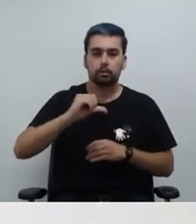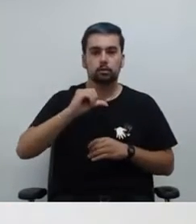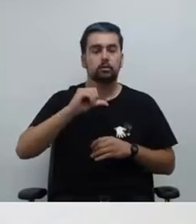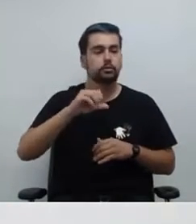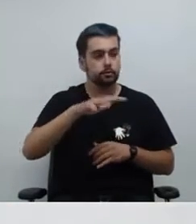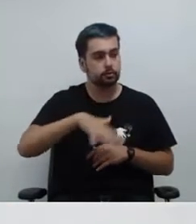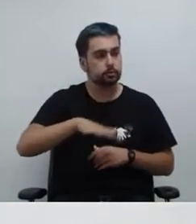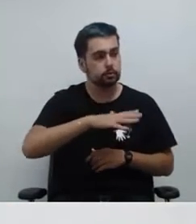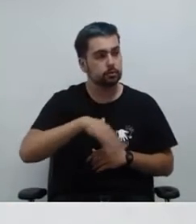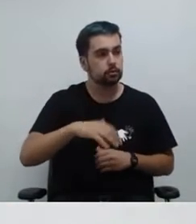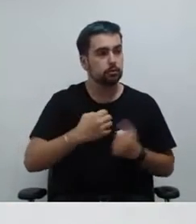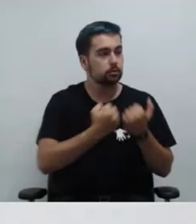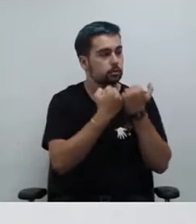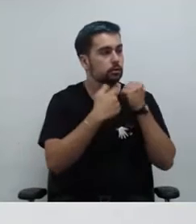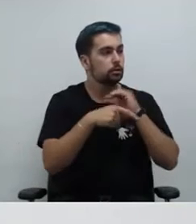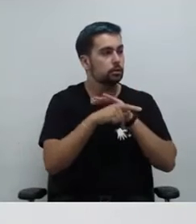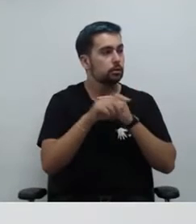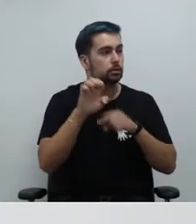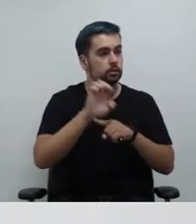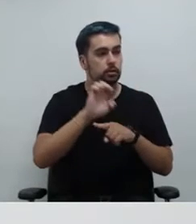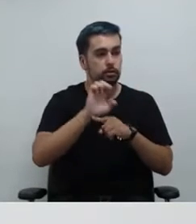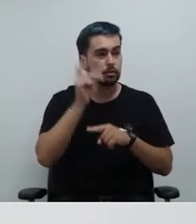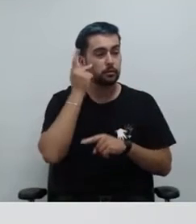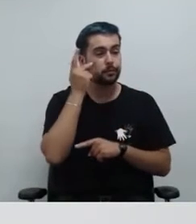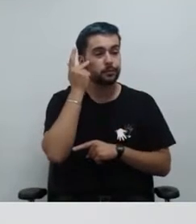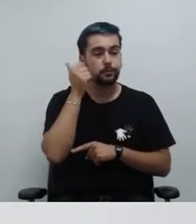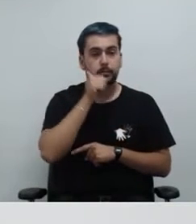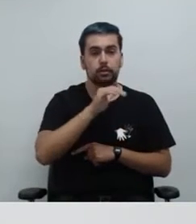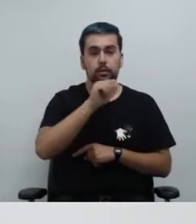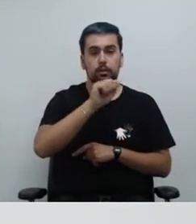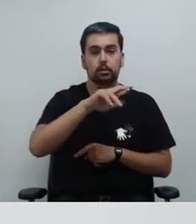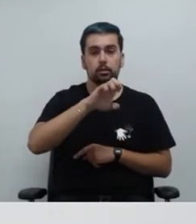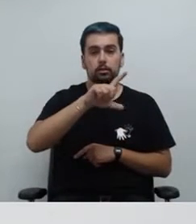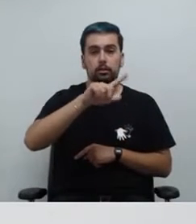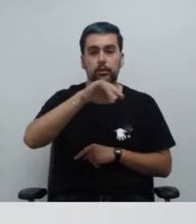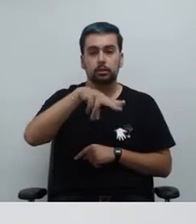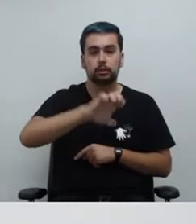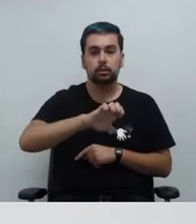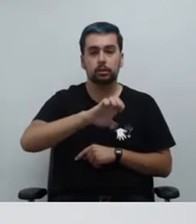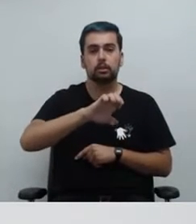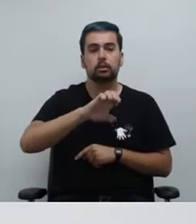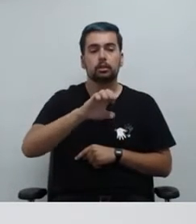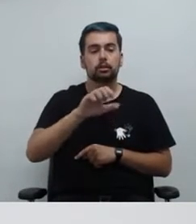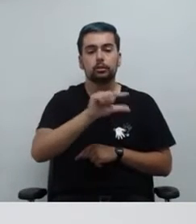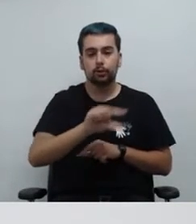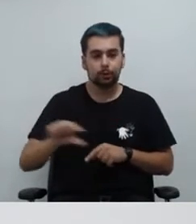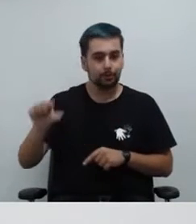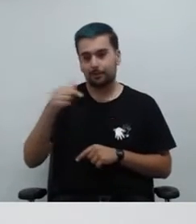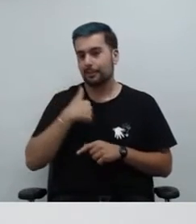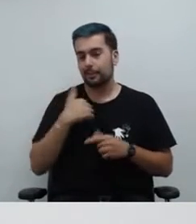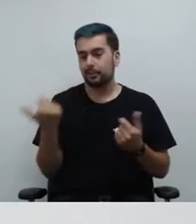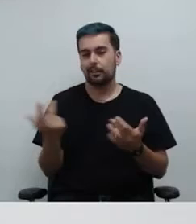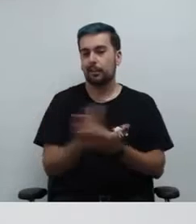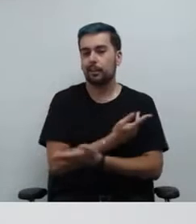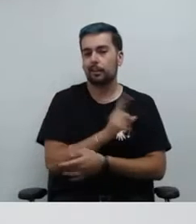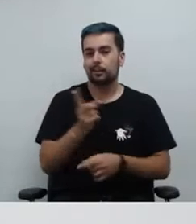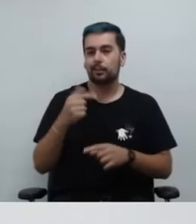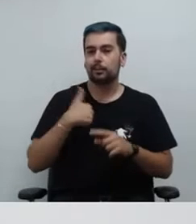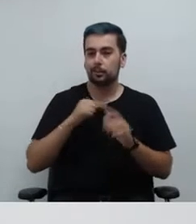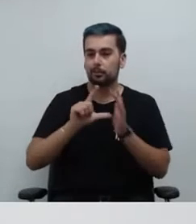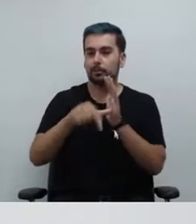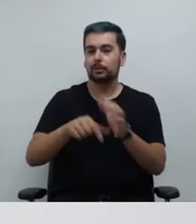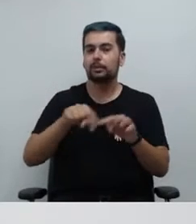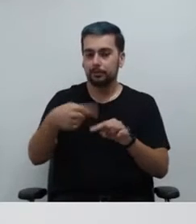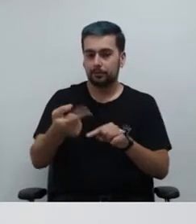de defensor público do Estado de São Paulo, Caroline de Ataíde Pessoa. Para eu não errar mais um sobrenome, eu pulei um dos seus sobrenomes, depois eu